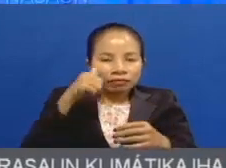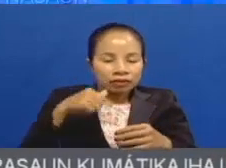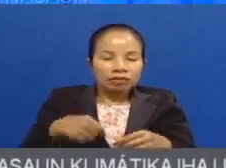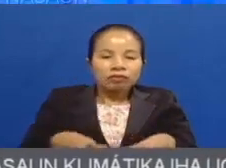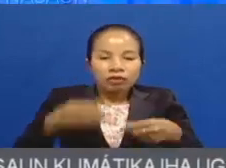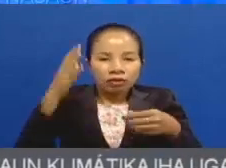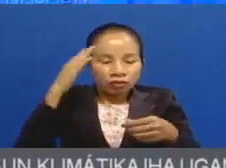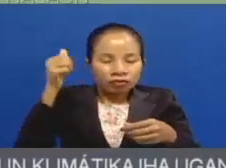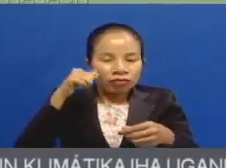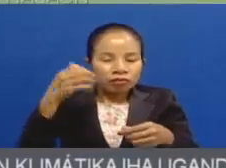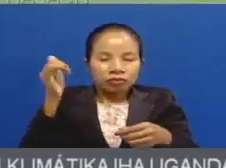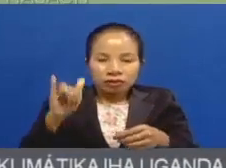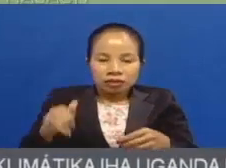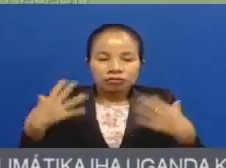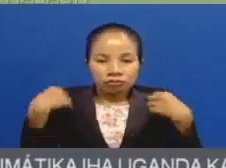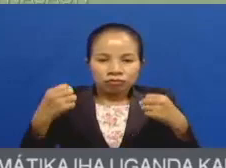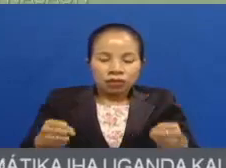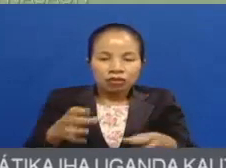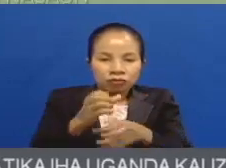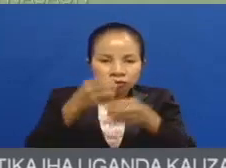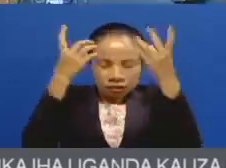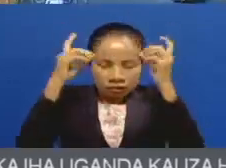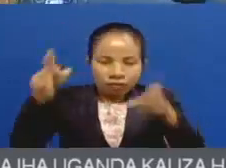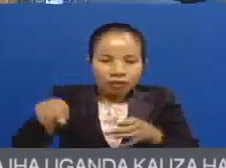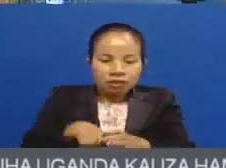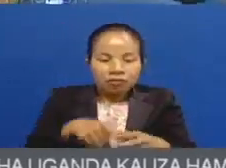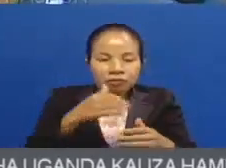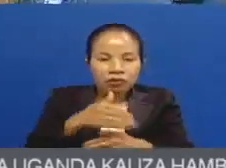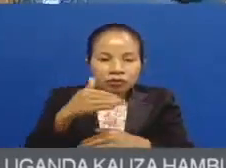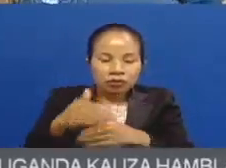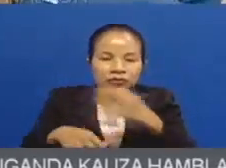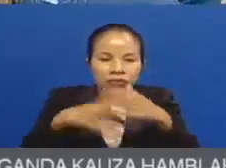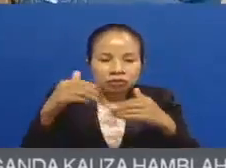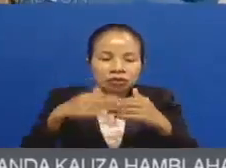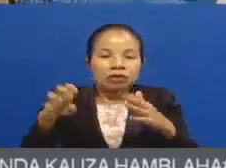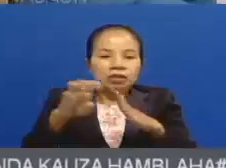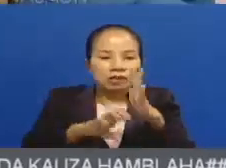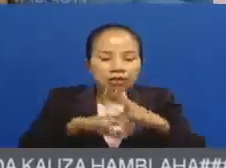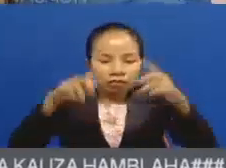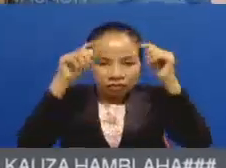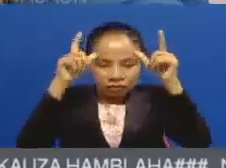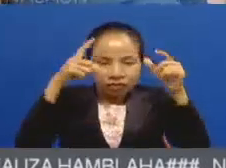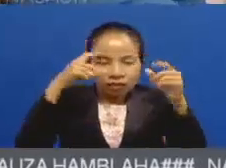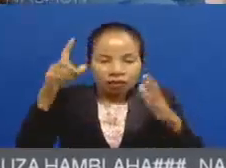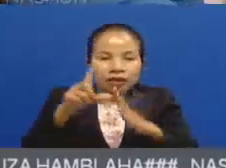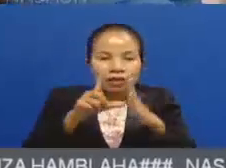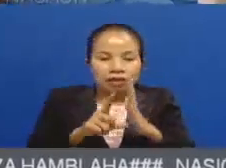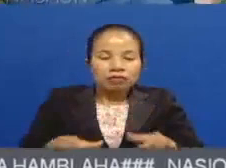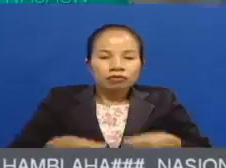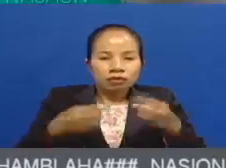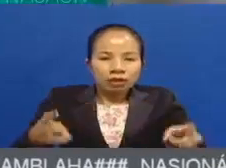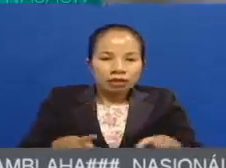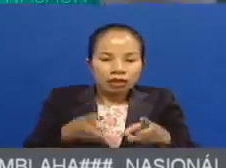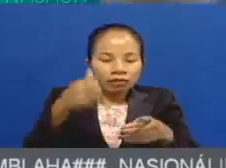sira atubrane foti decisão, hodi participa direita iha processo construção estado Timor-Leste. Tamba lei fodalan ba feto humane